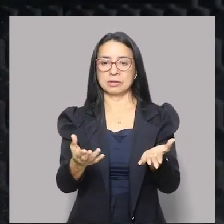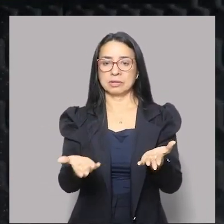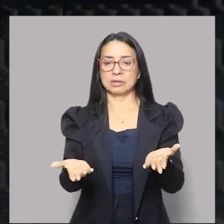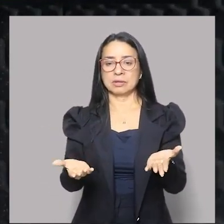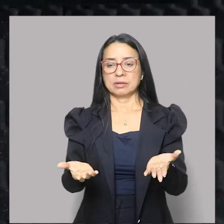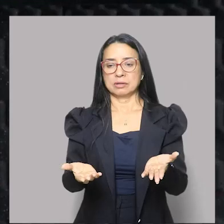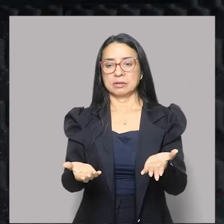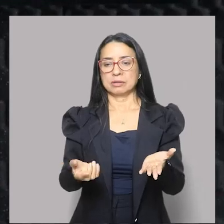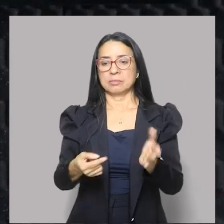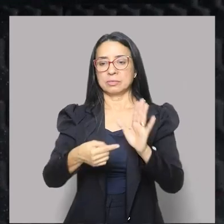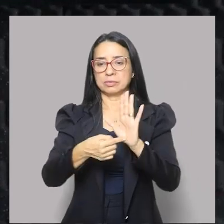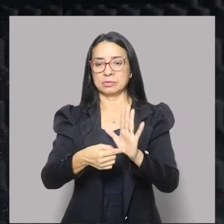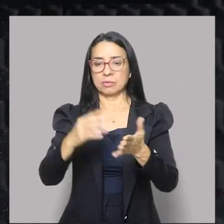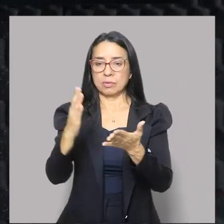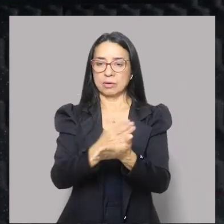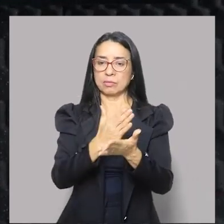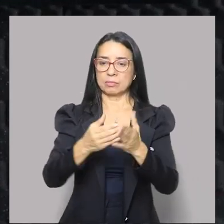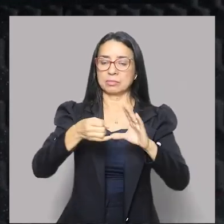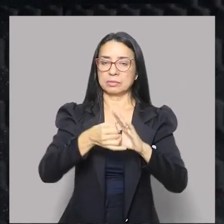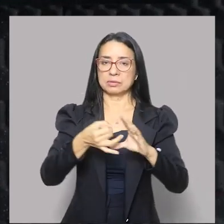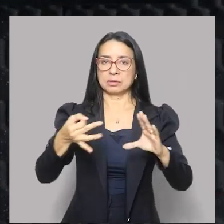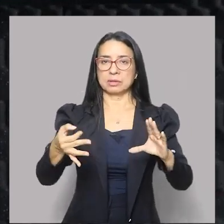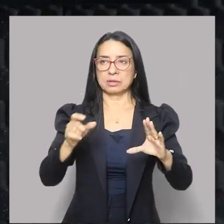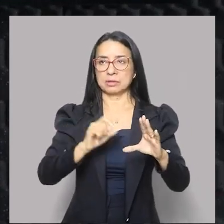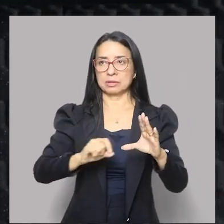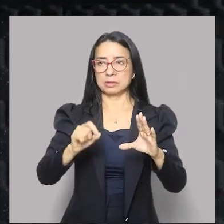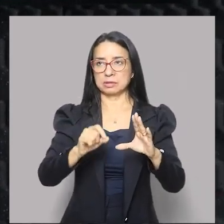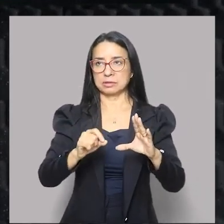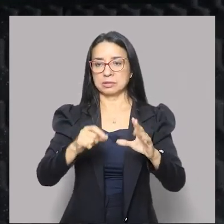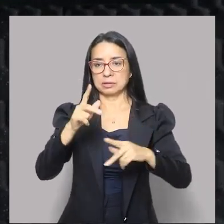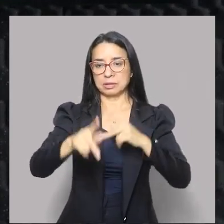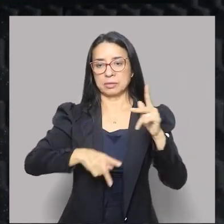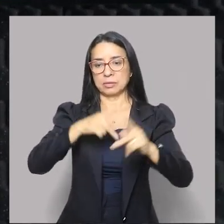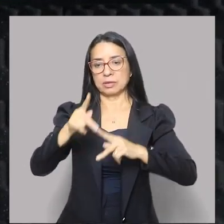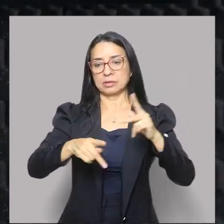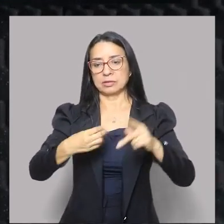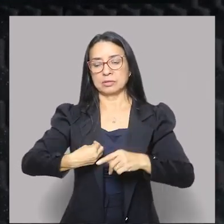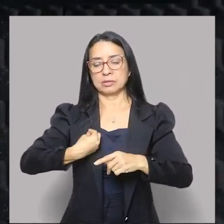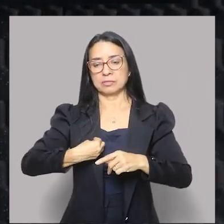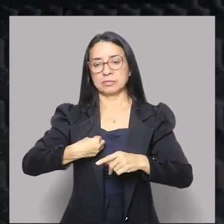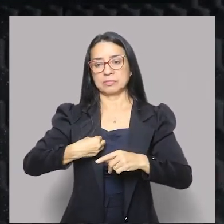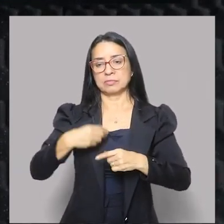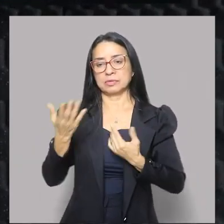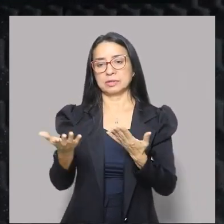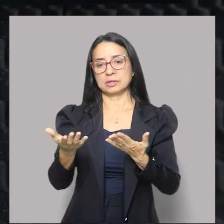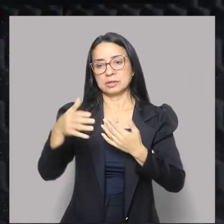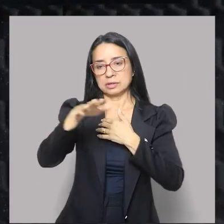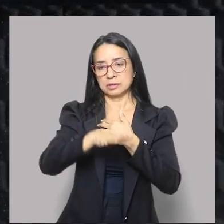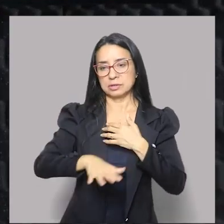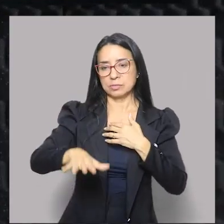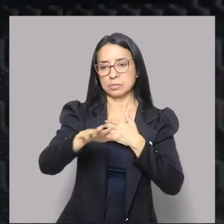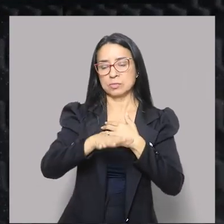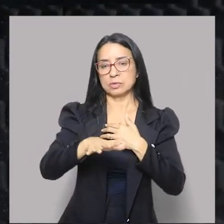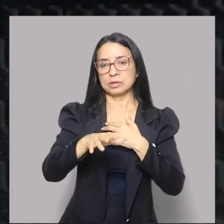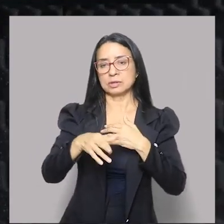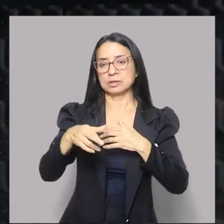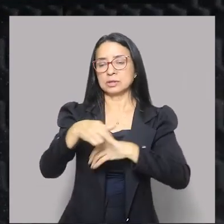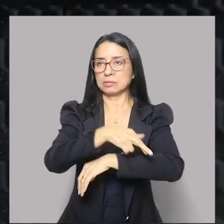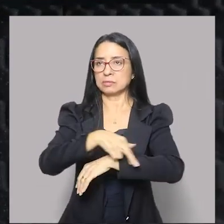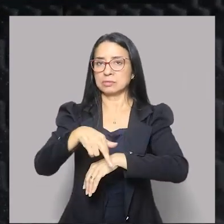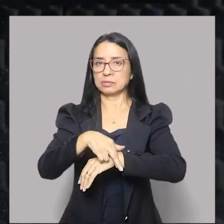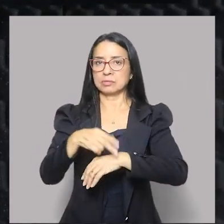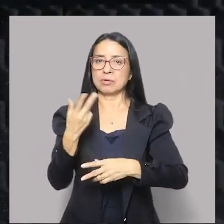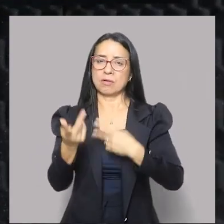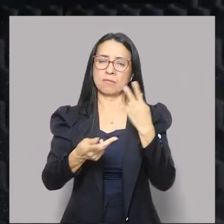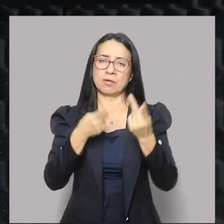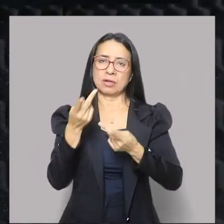aí algumas características da população que vivia em situação de rua e falando sobre o modelo, o